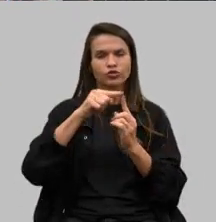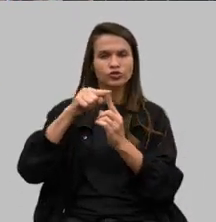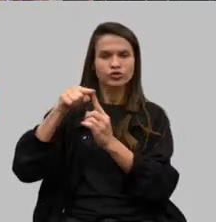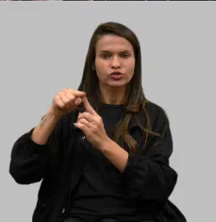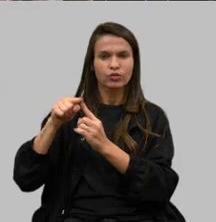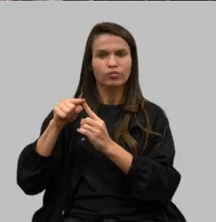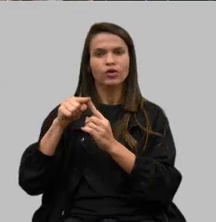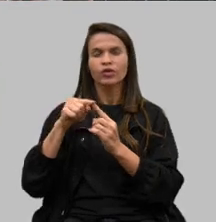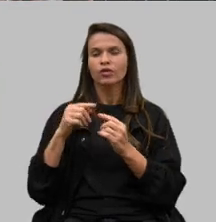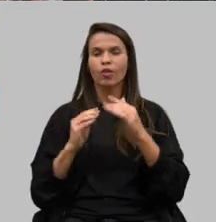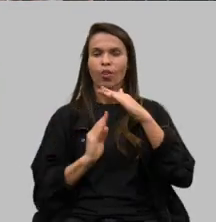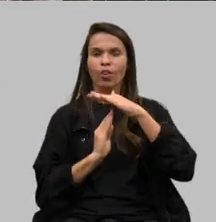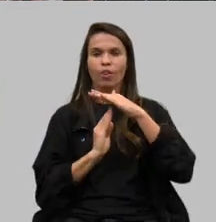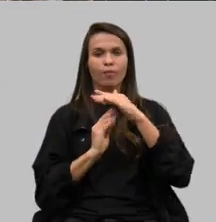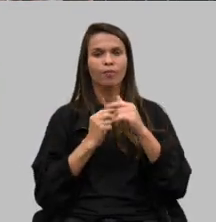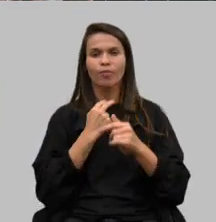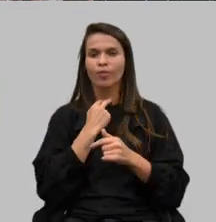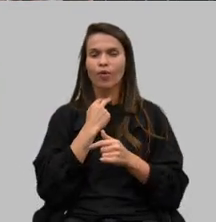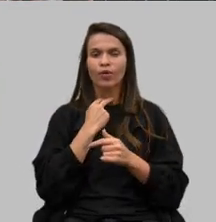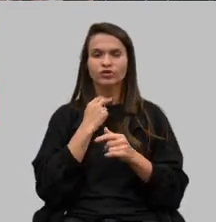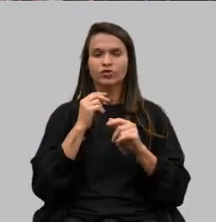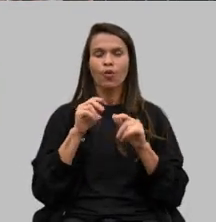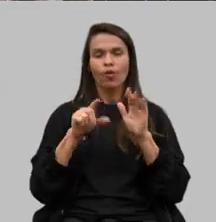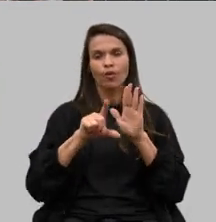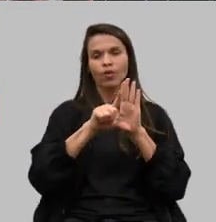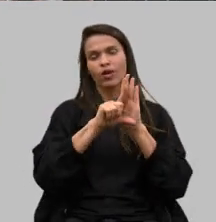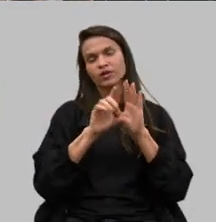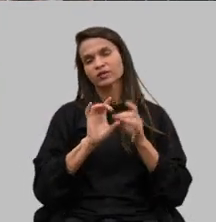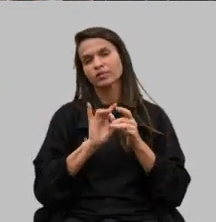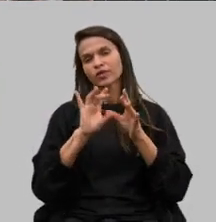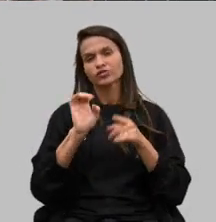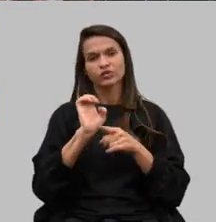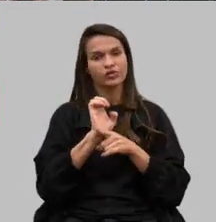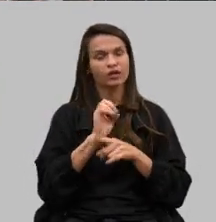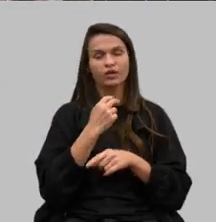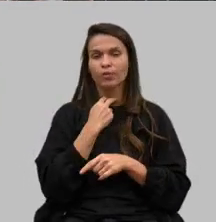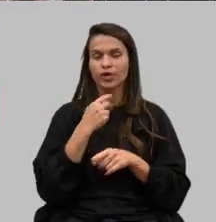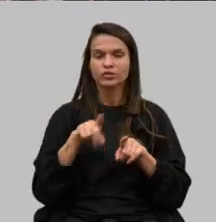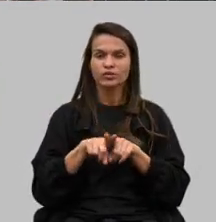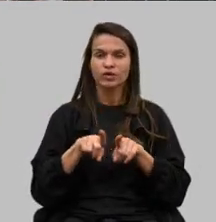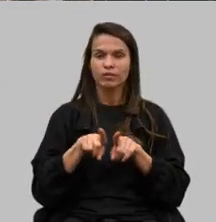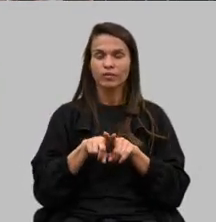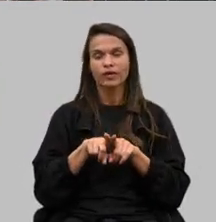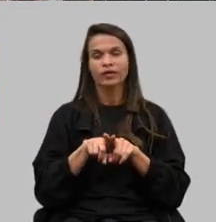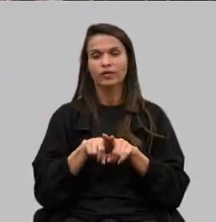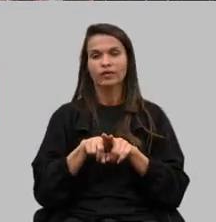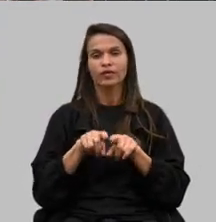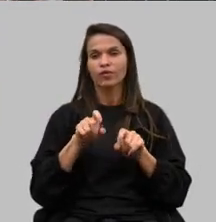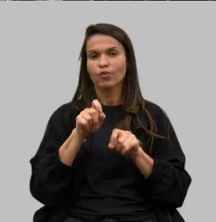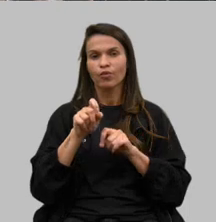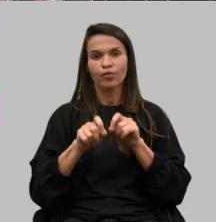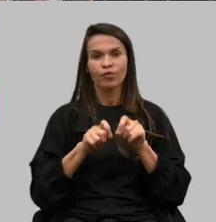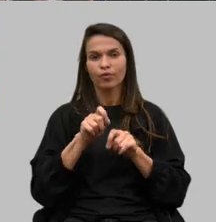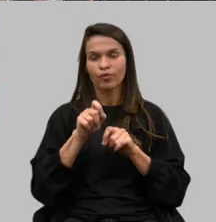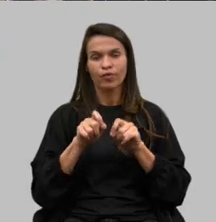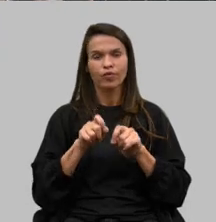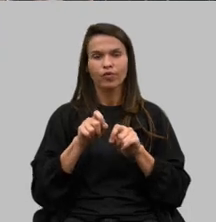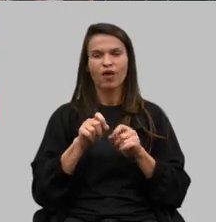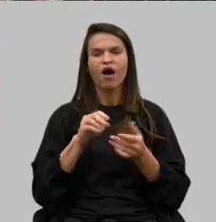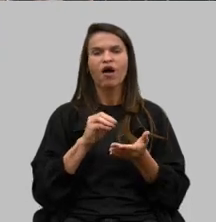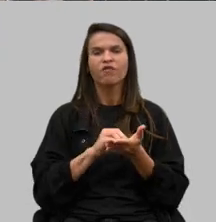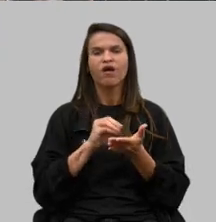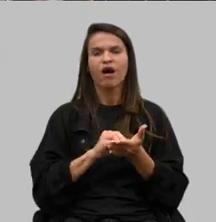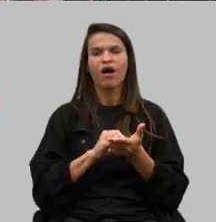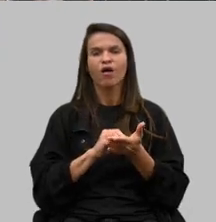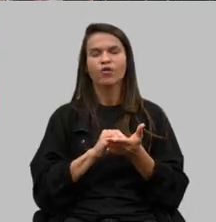subterfúgio para ineficiência do licenciamento ambiental no estado e não pode ser também um um instrumento de legitimação de